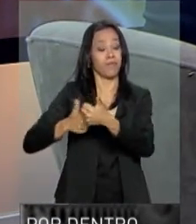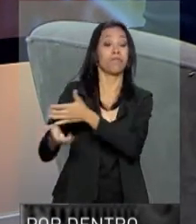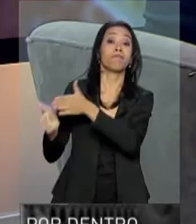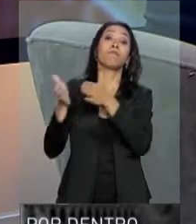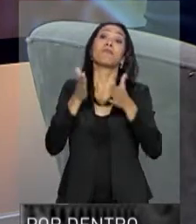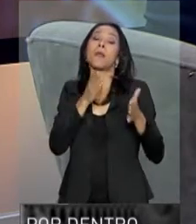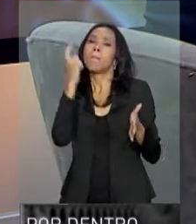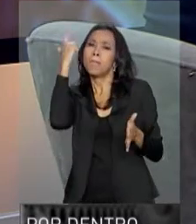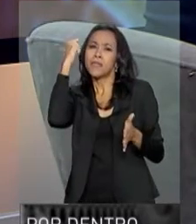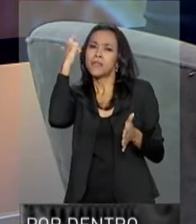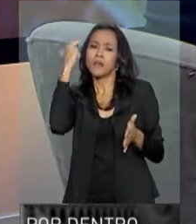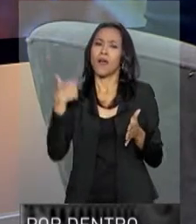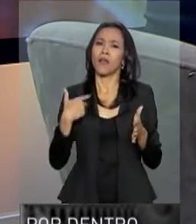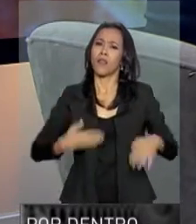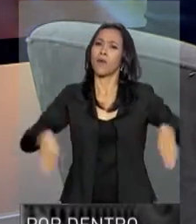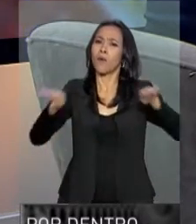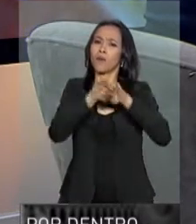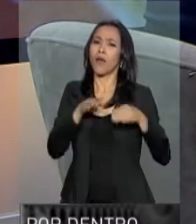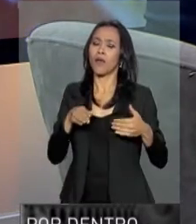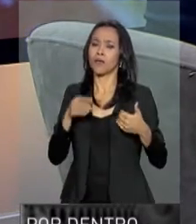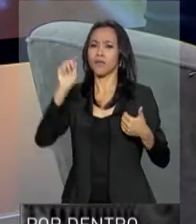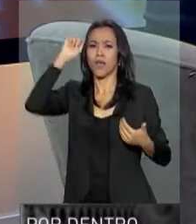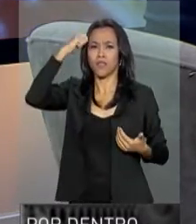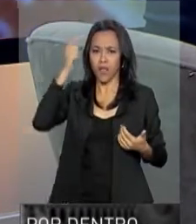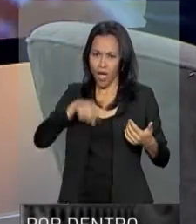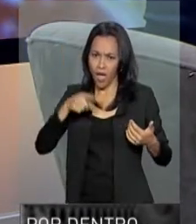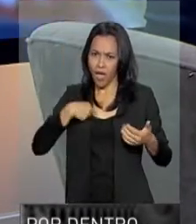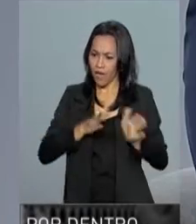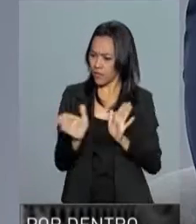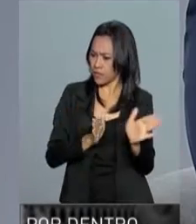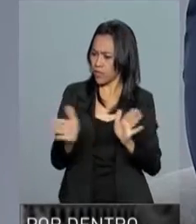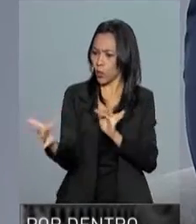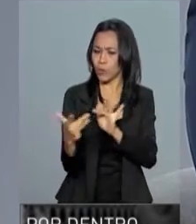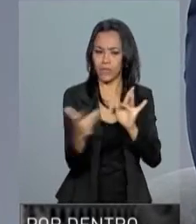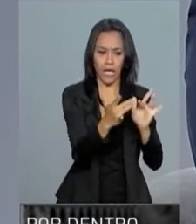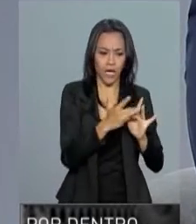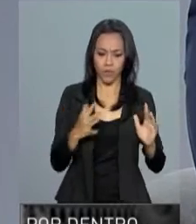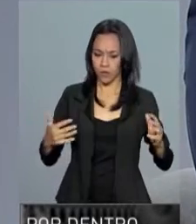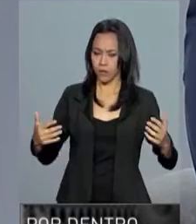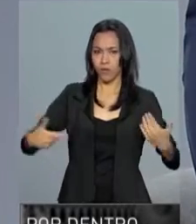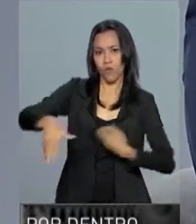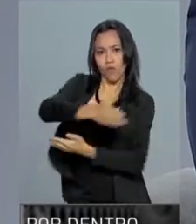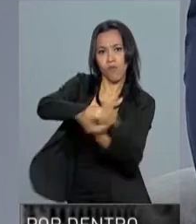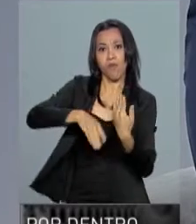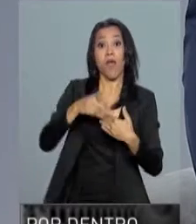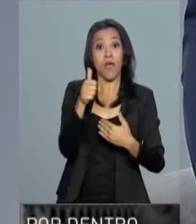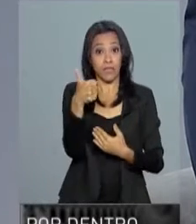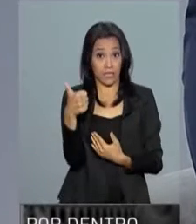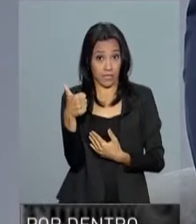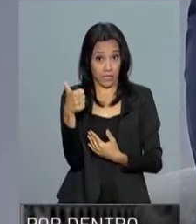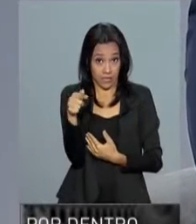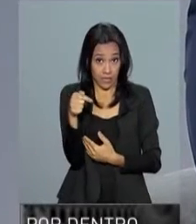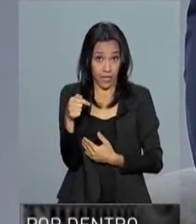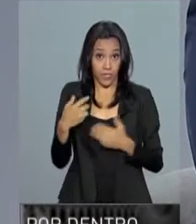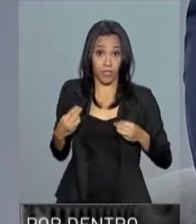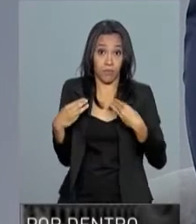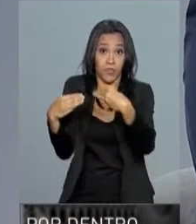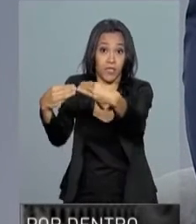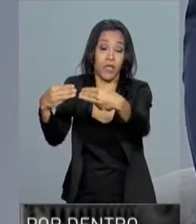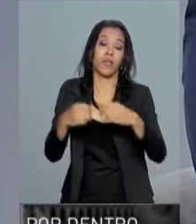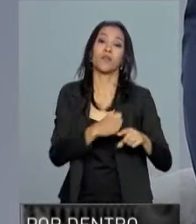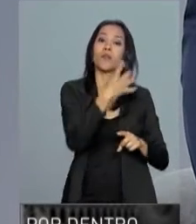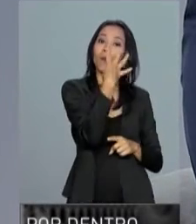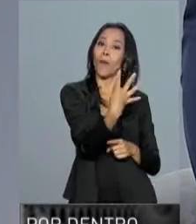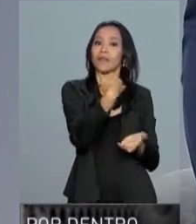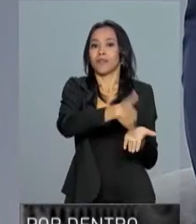pensar na promoção da Igualdade racial deve levar encontrar essa transversalidade que suscitou são 17 Ministérios e quatro secretarias que nós temos